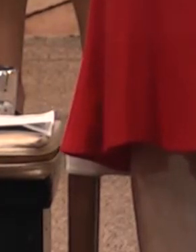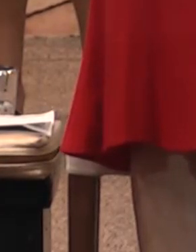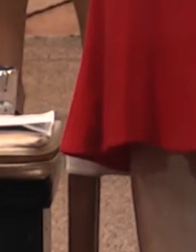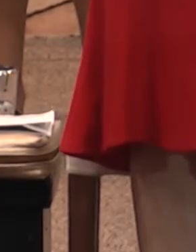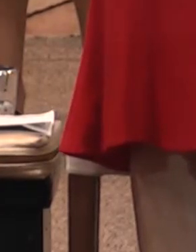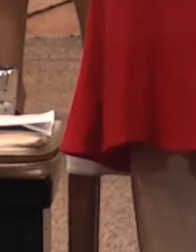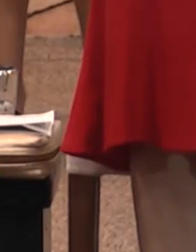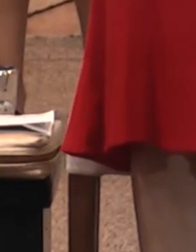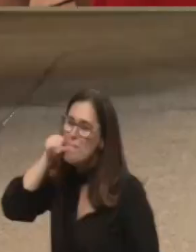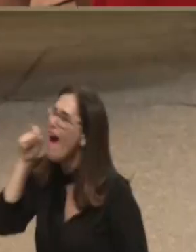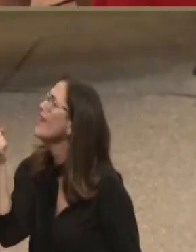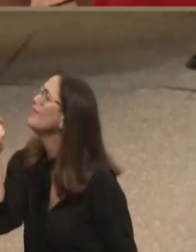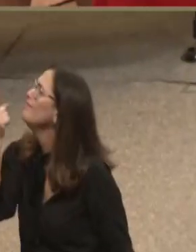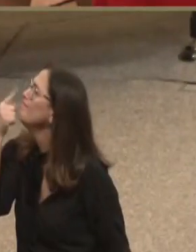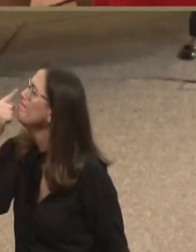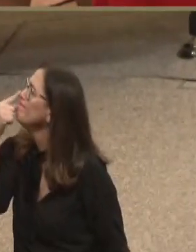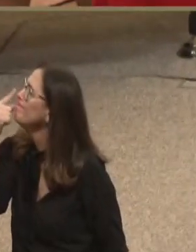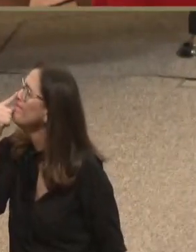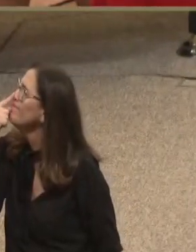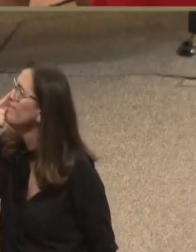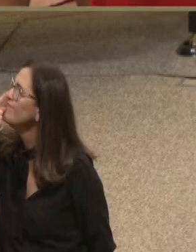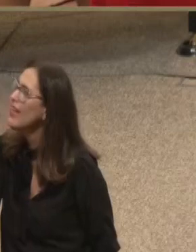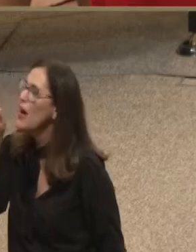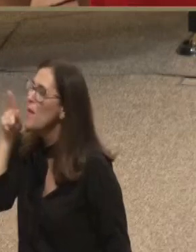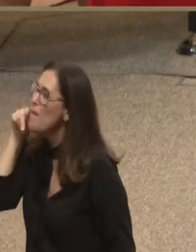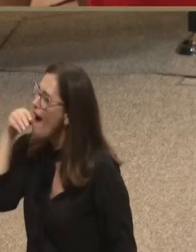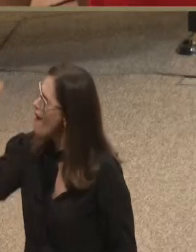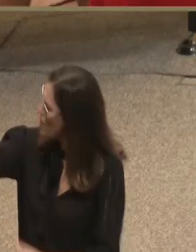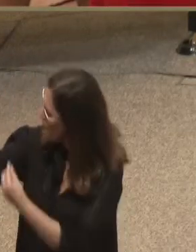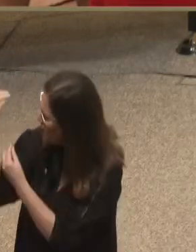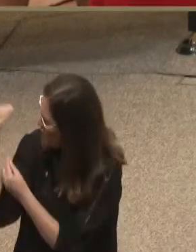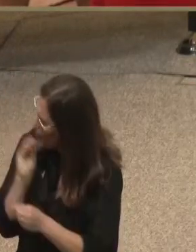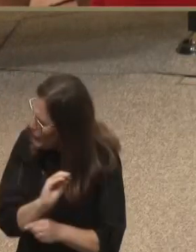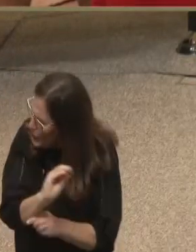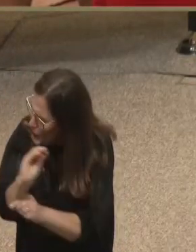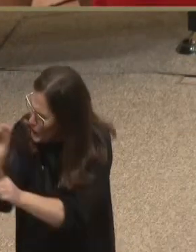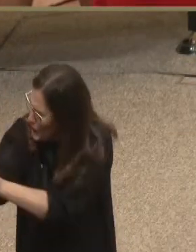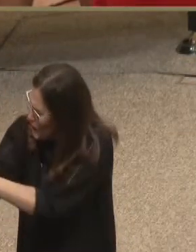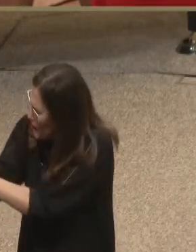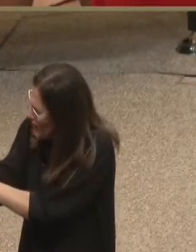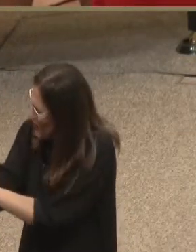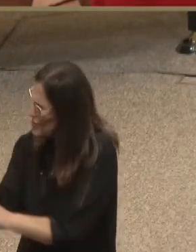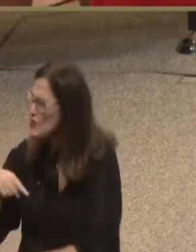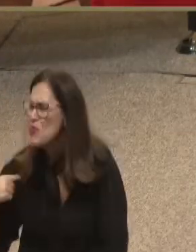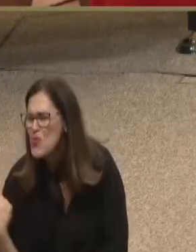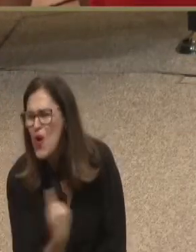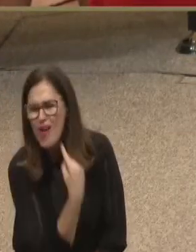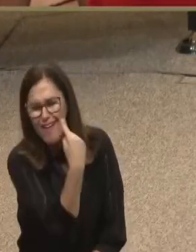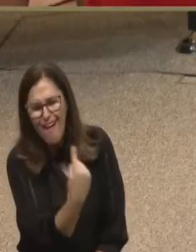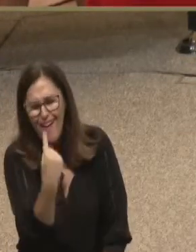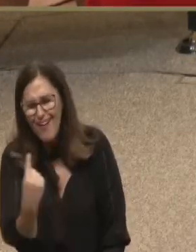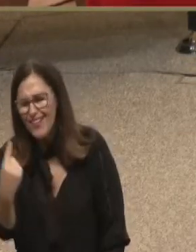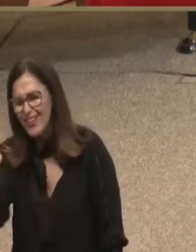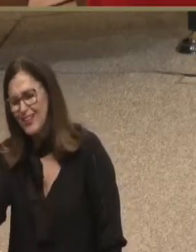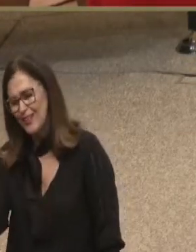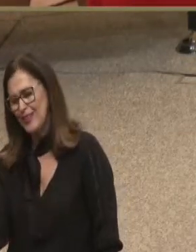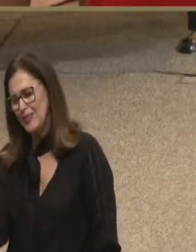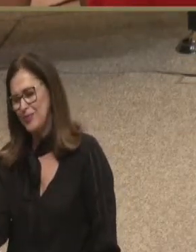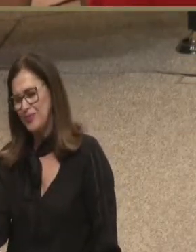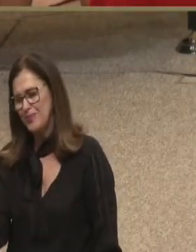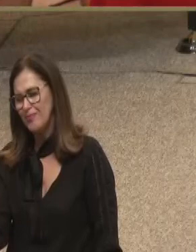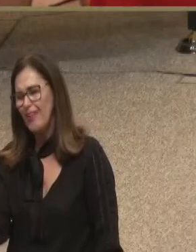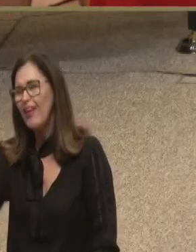Paizinho. O Pai que zela por nós, que cuida de cada um de nós e que